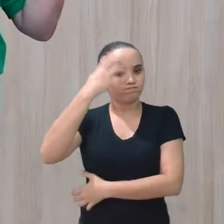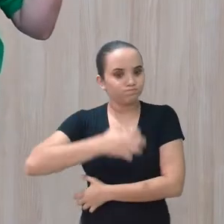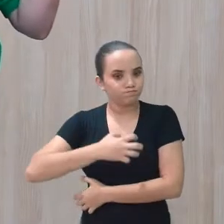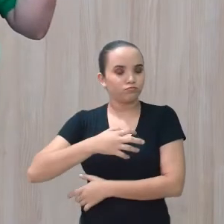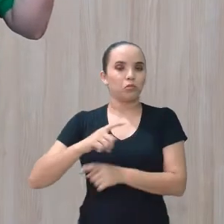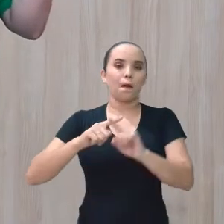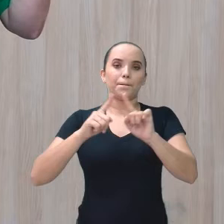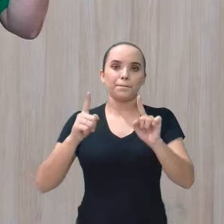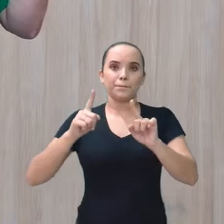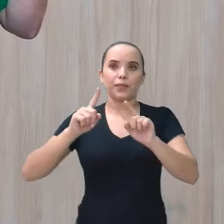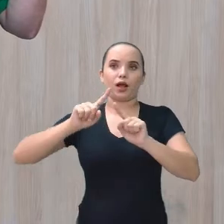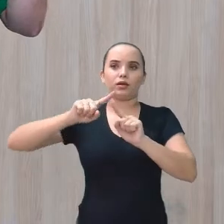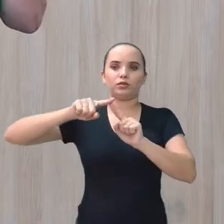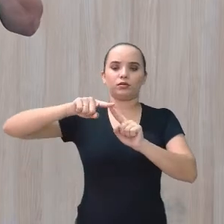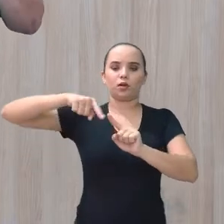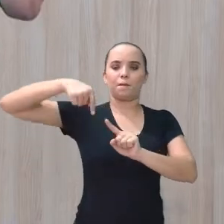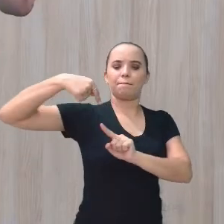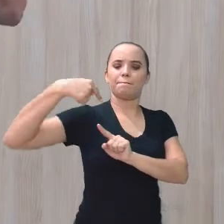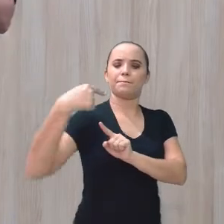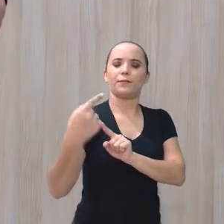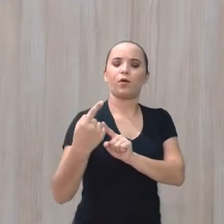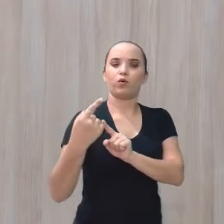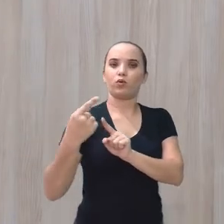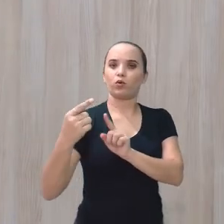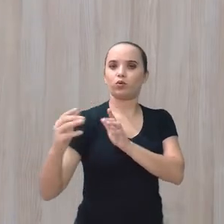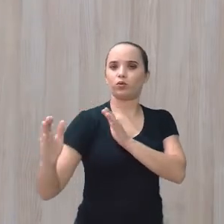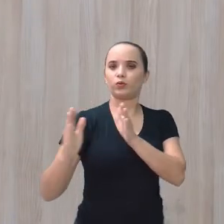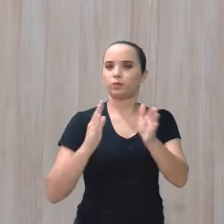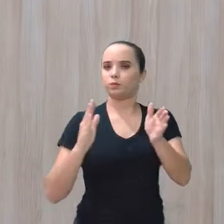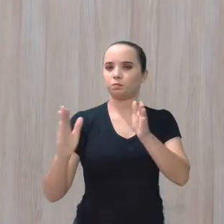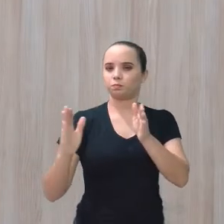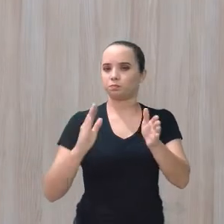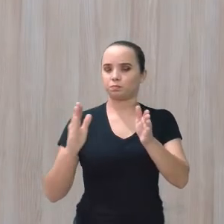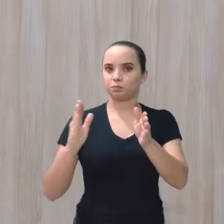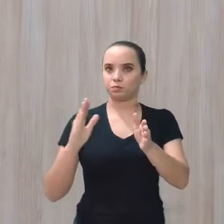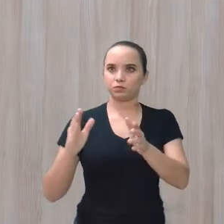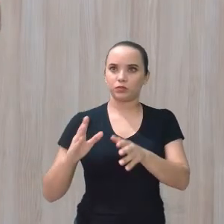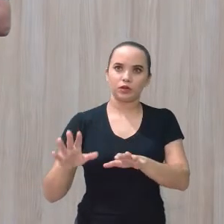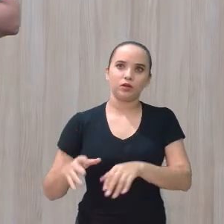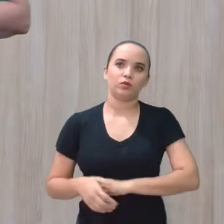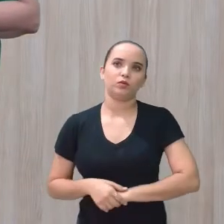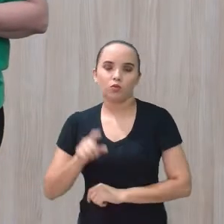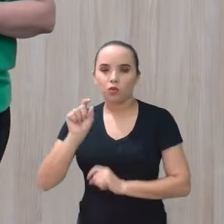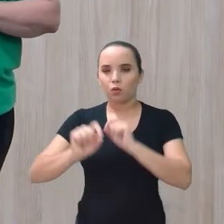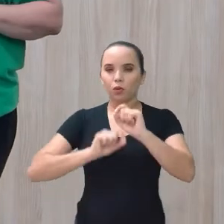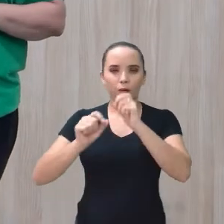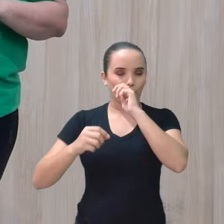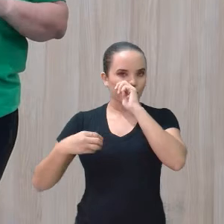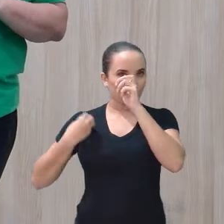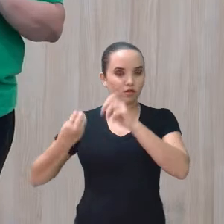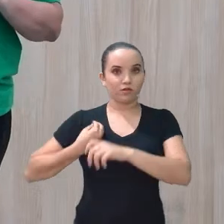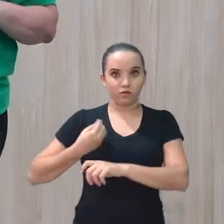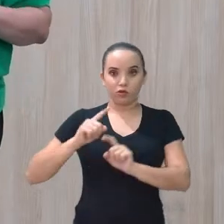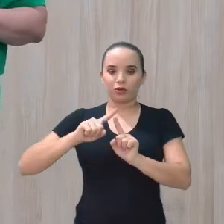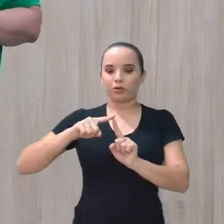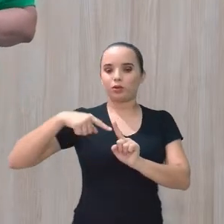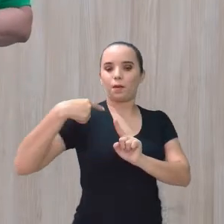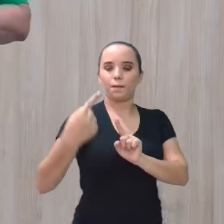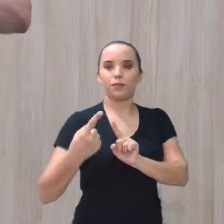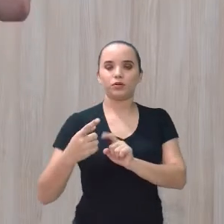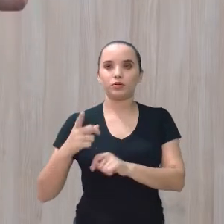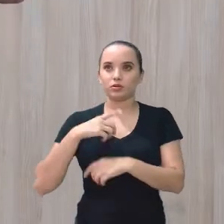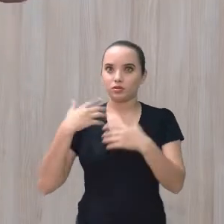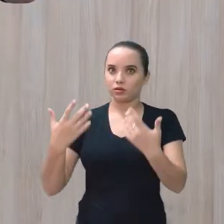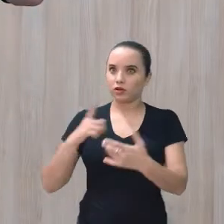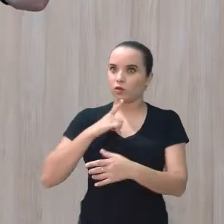Depois, não é, da quarentena, né? Do que? Da quarentena. Então, eu deixei aí, né, explicadinho para vocês. Então, essas perguntas que